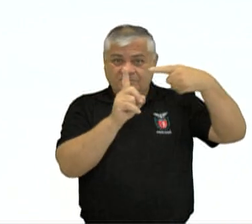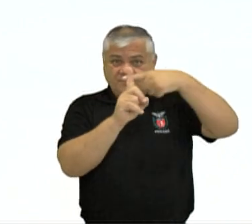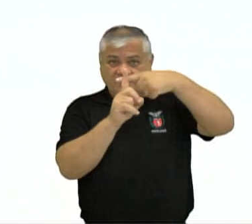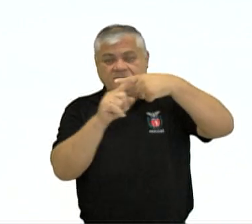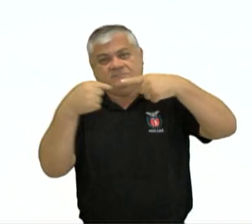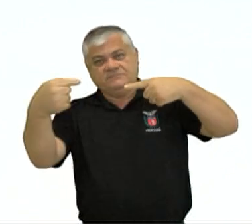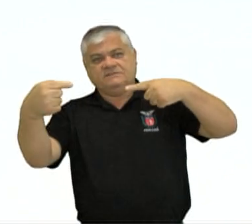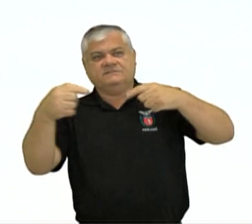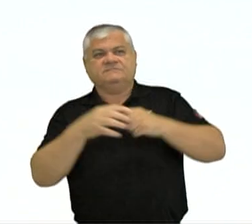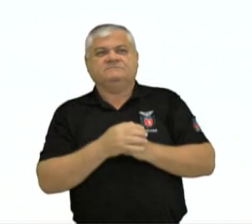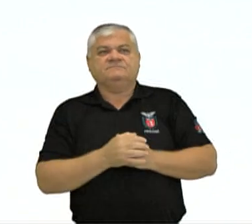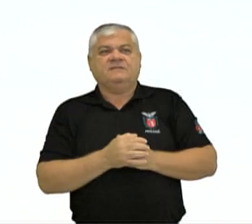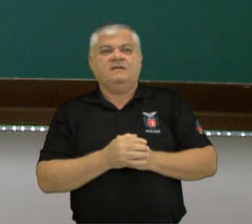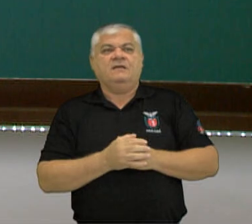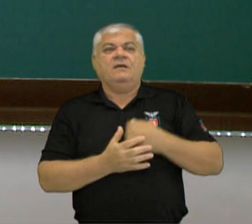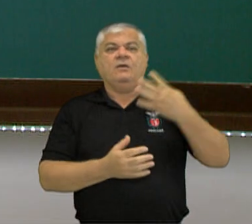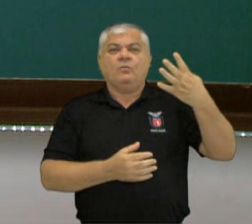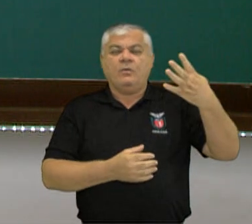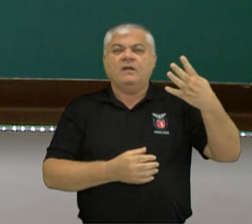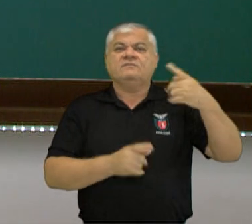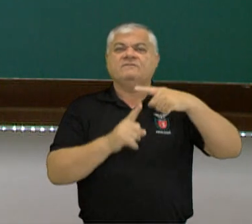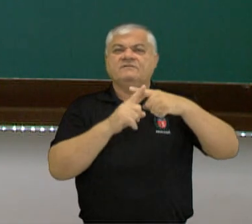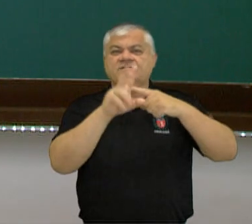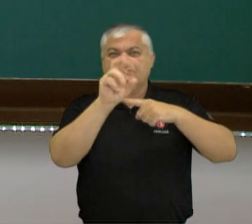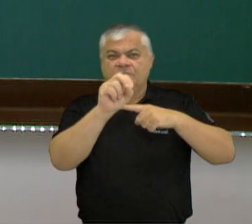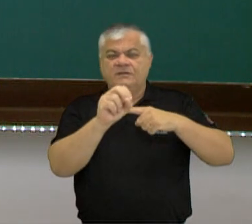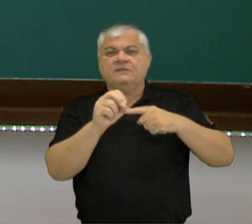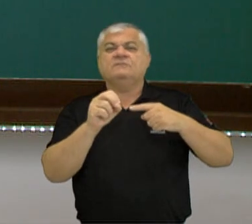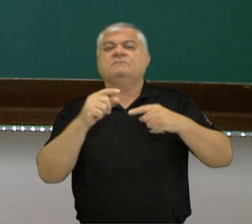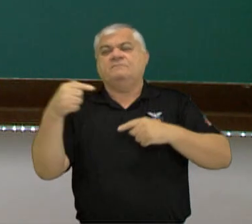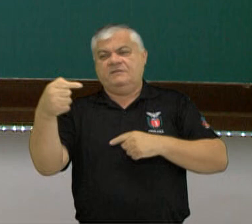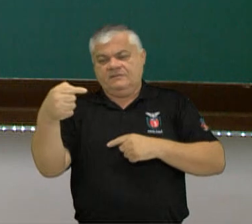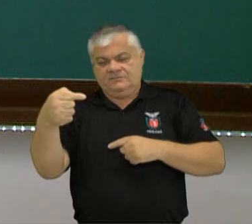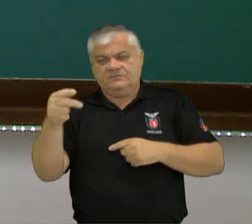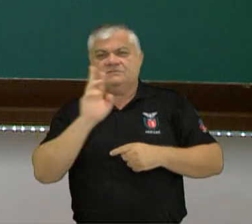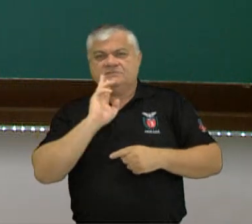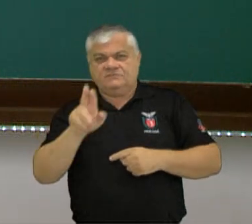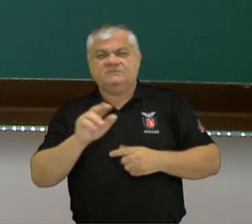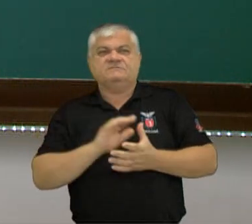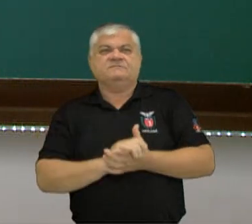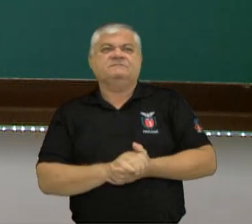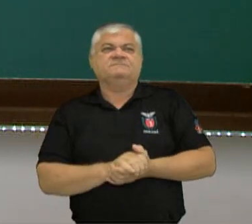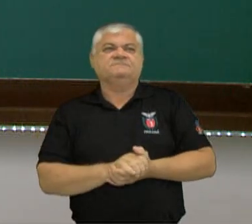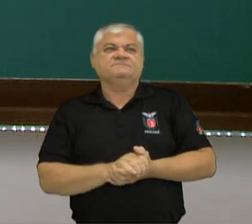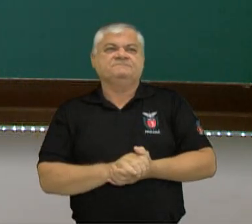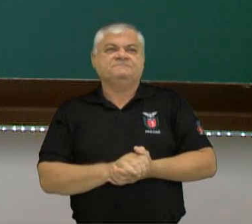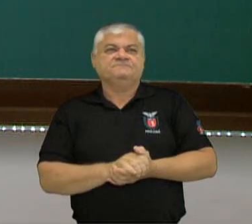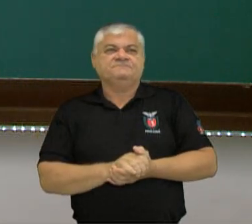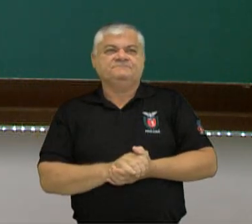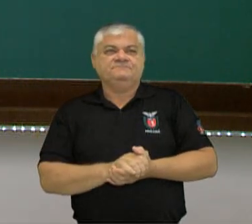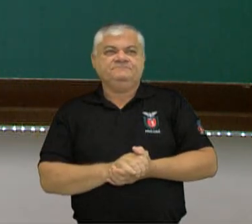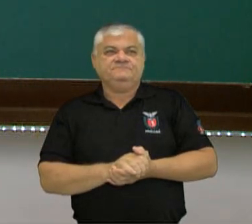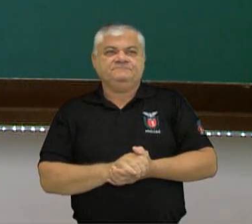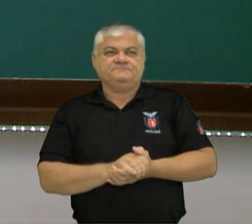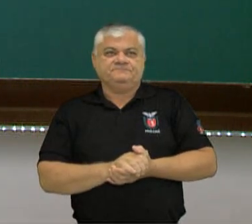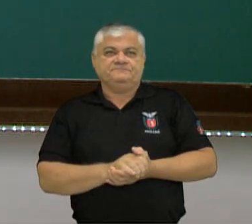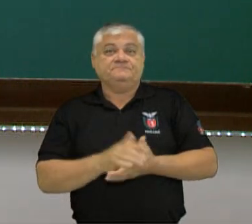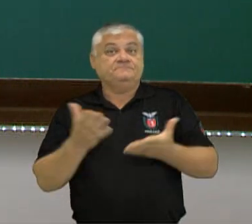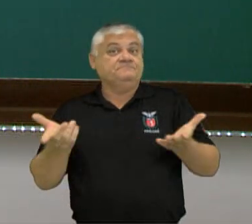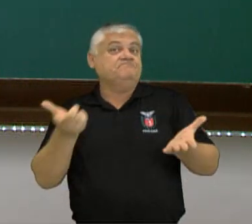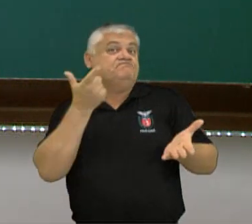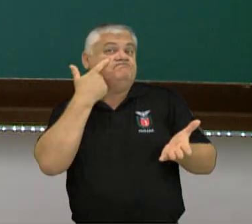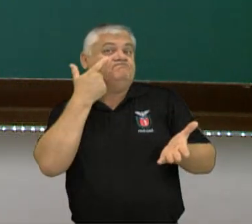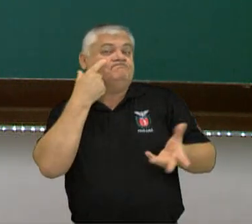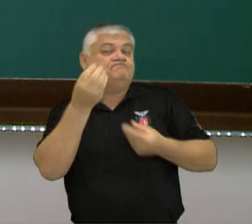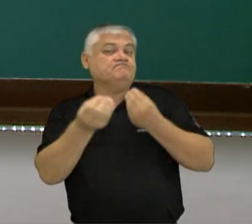na resposta. O 4 vezes o 50, os dois têm sinais diferentes, menos lá na resposta também. E agora, então, vamos ver